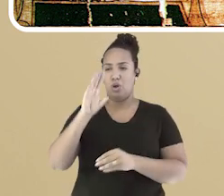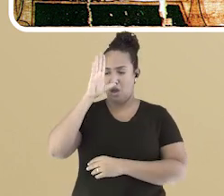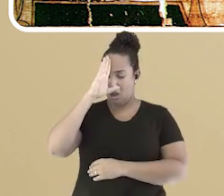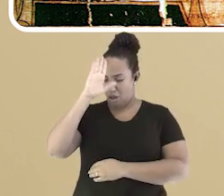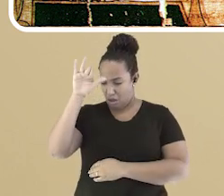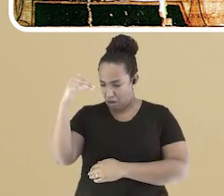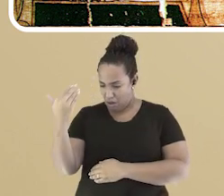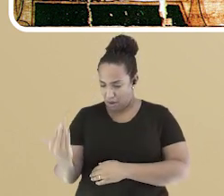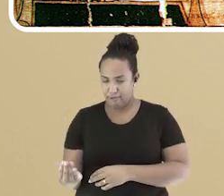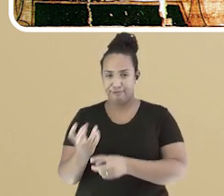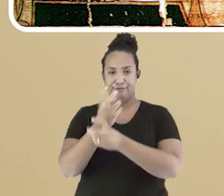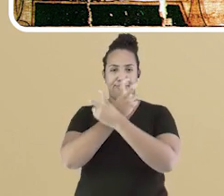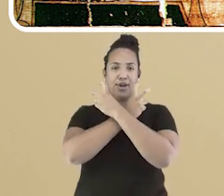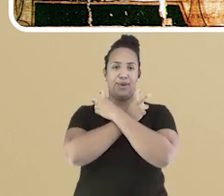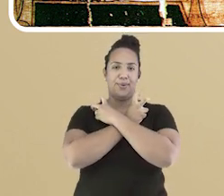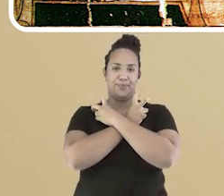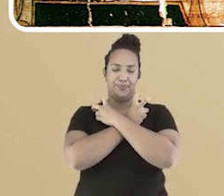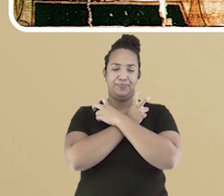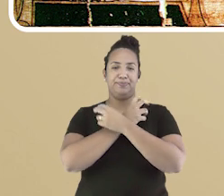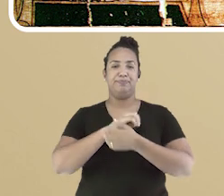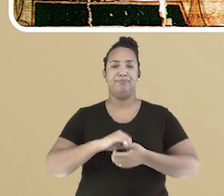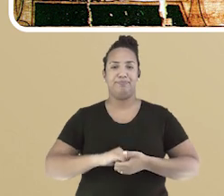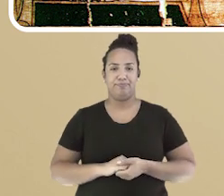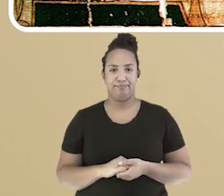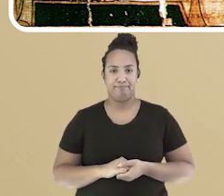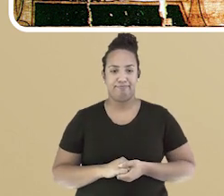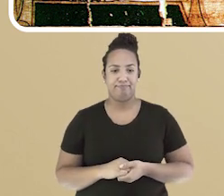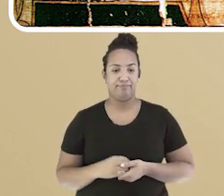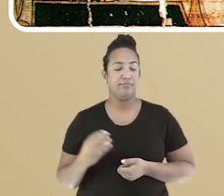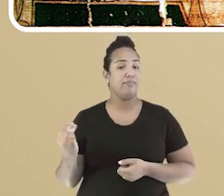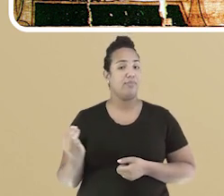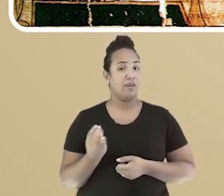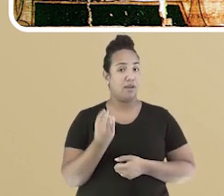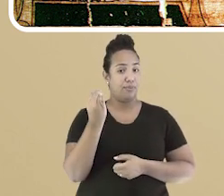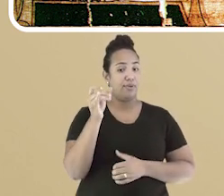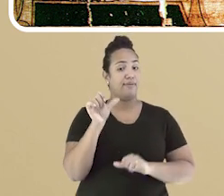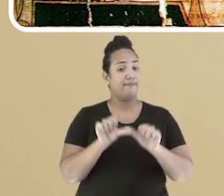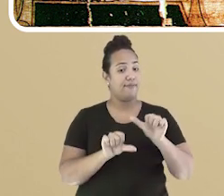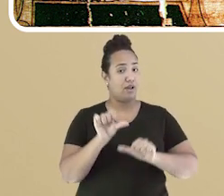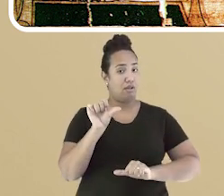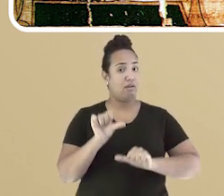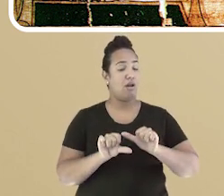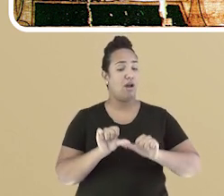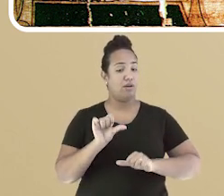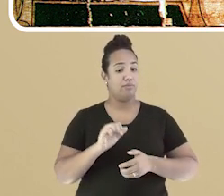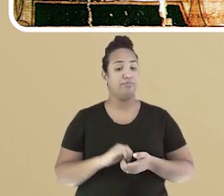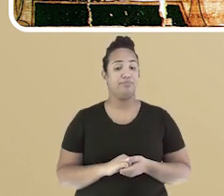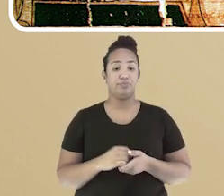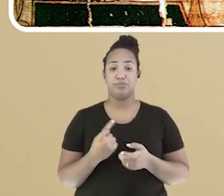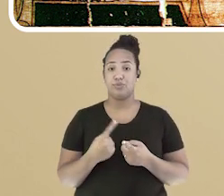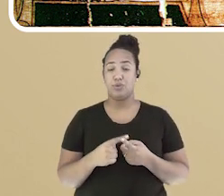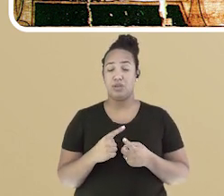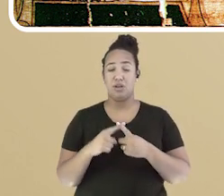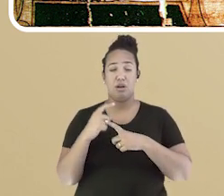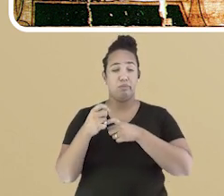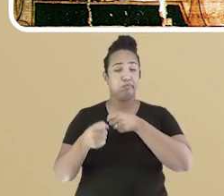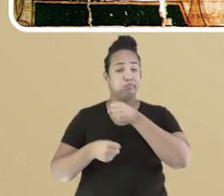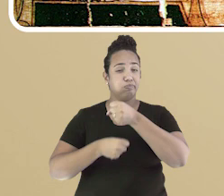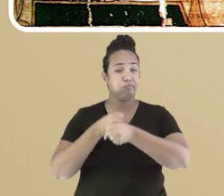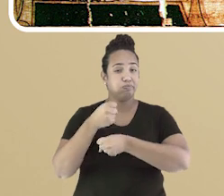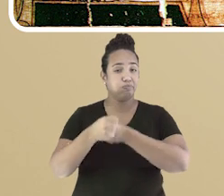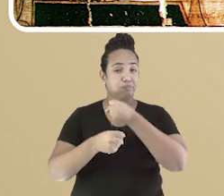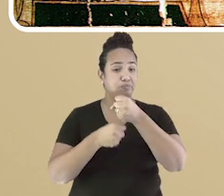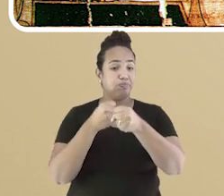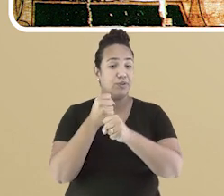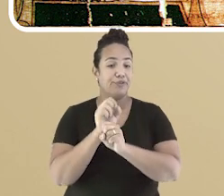para eles era um deus na terra. É muito importante analisar esse fato, pois viria a se repetir anos depois, como veremos